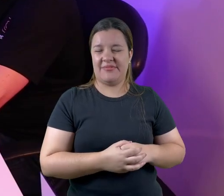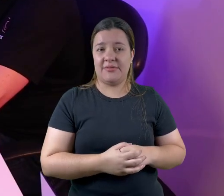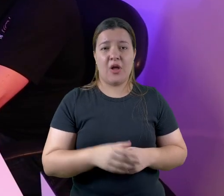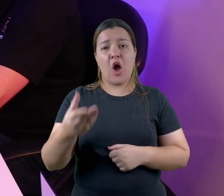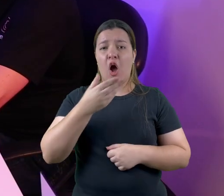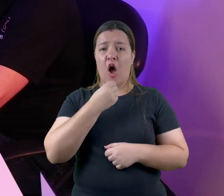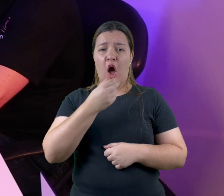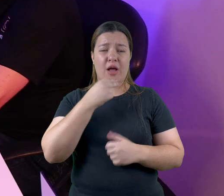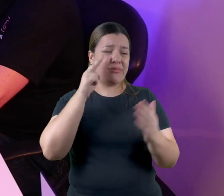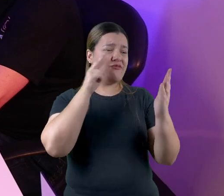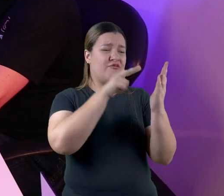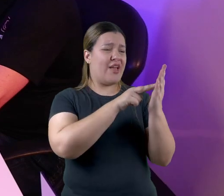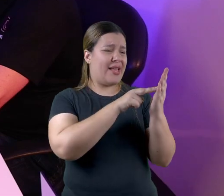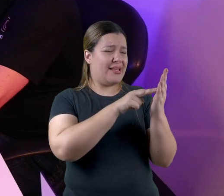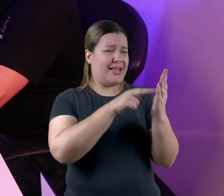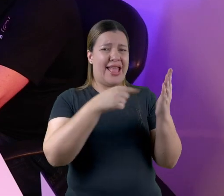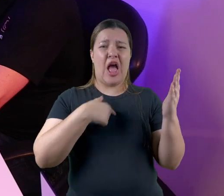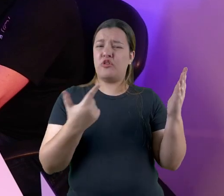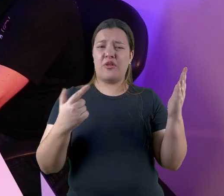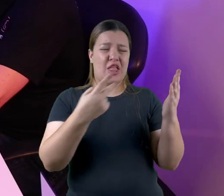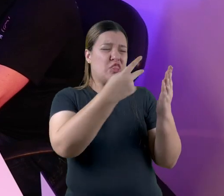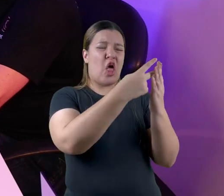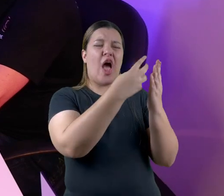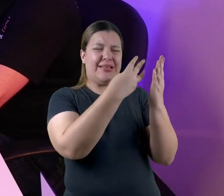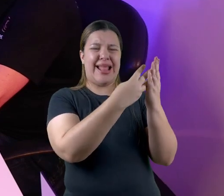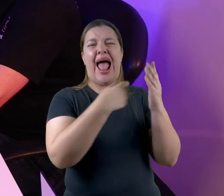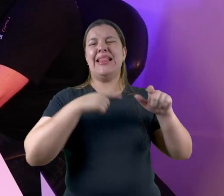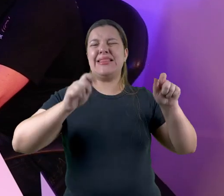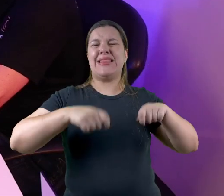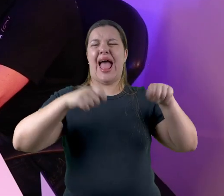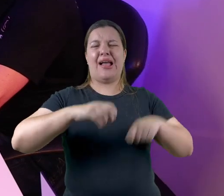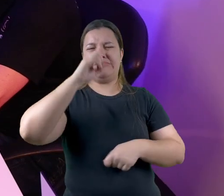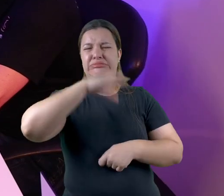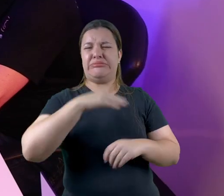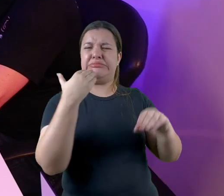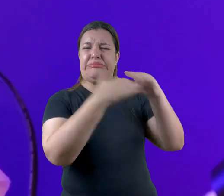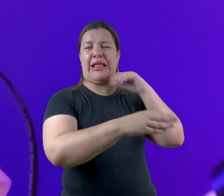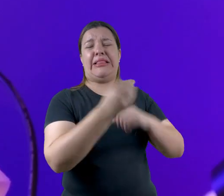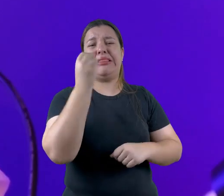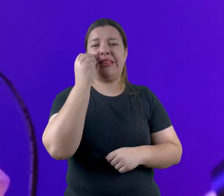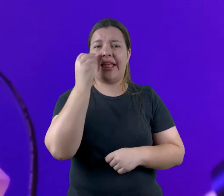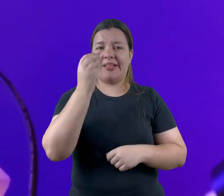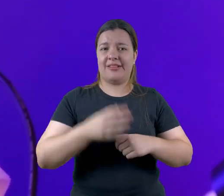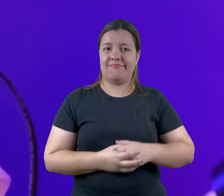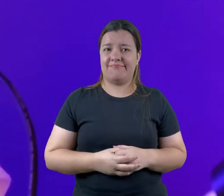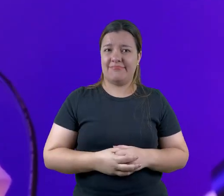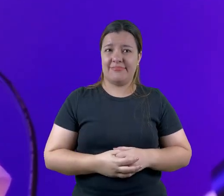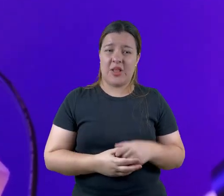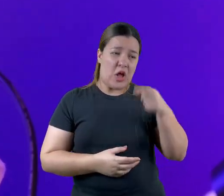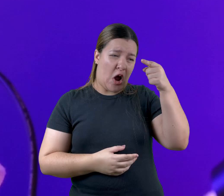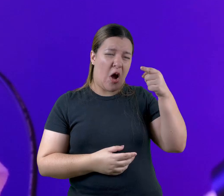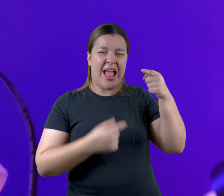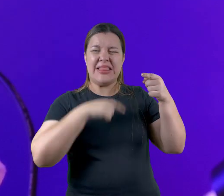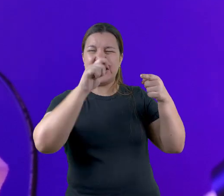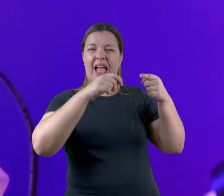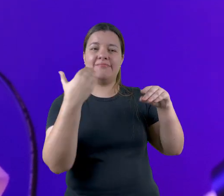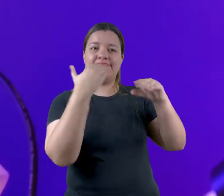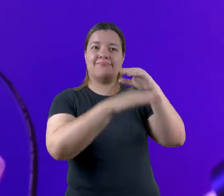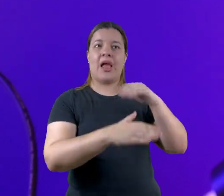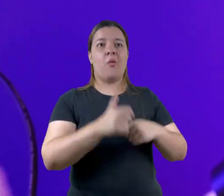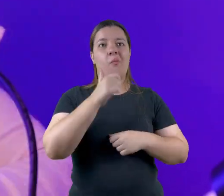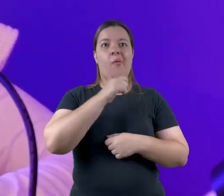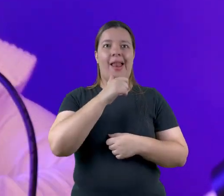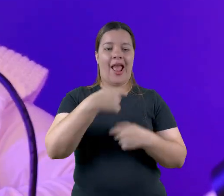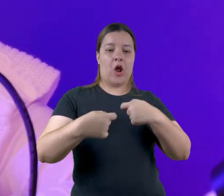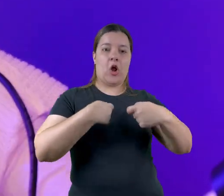requisitos e os meninos não se eles têm dois ou três Eles já se arriscam e vão se ele tem um ele já manda tá entendendo